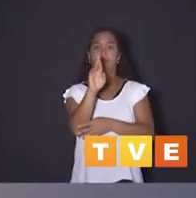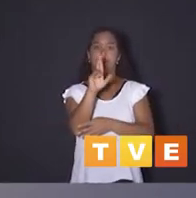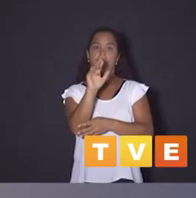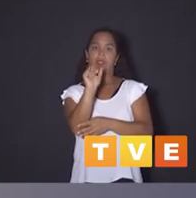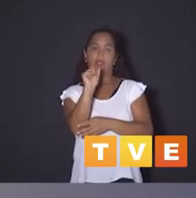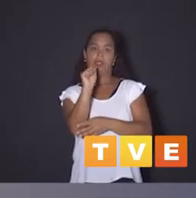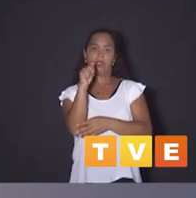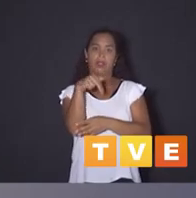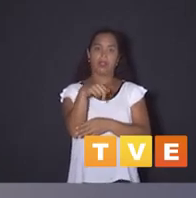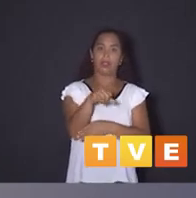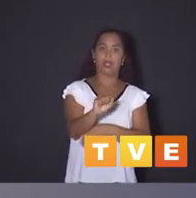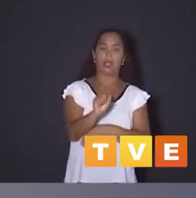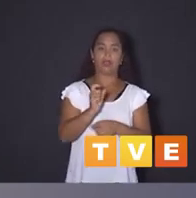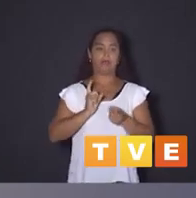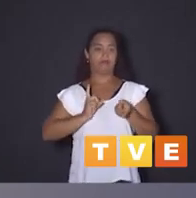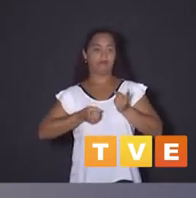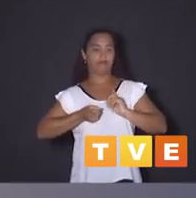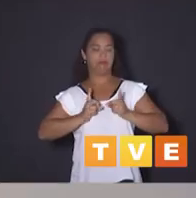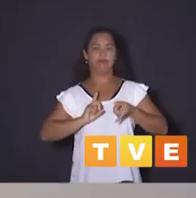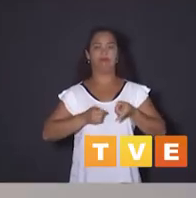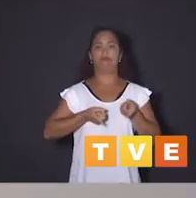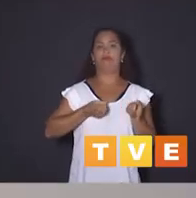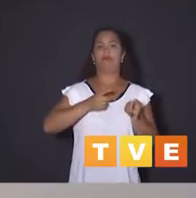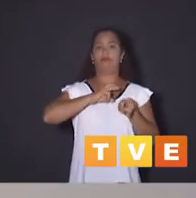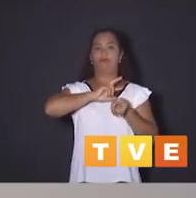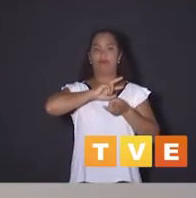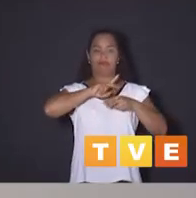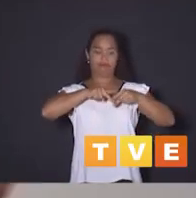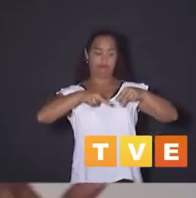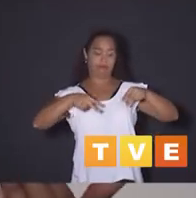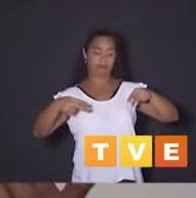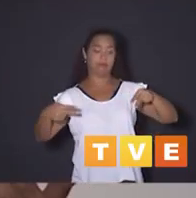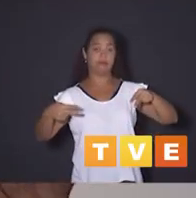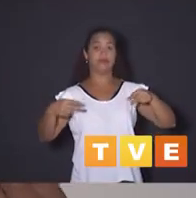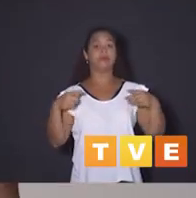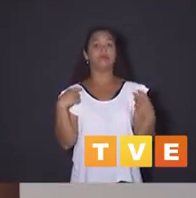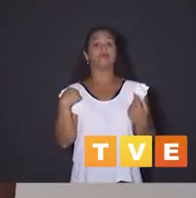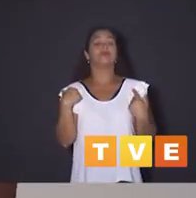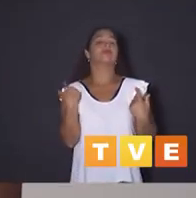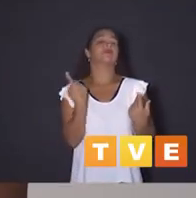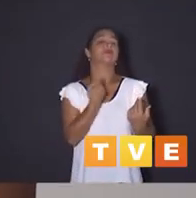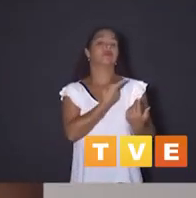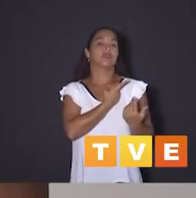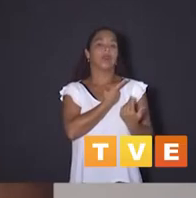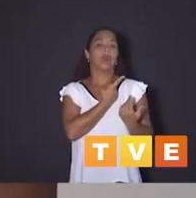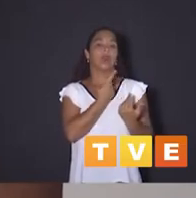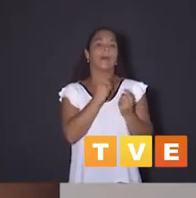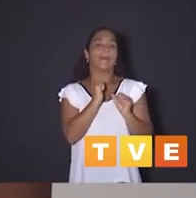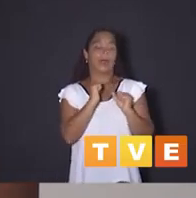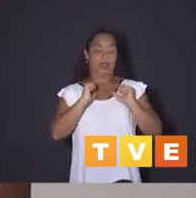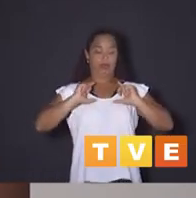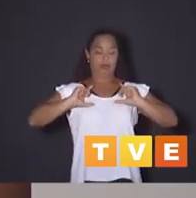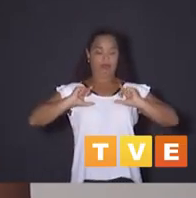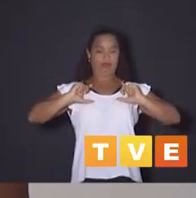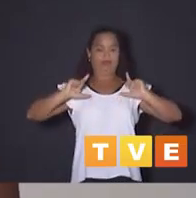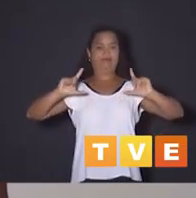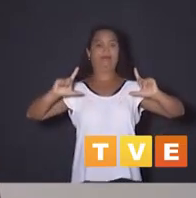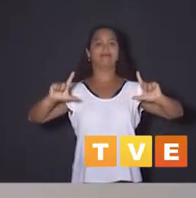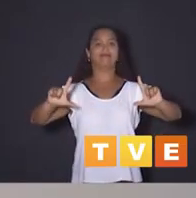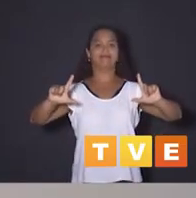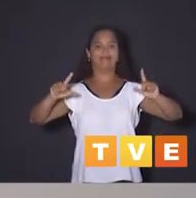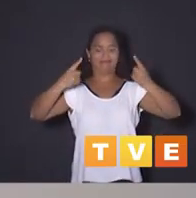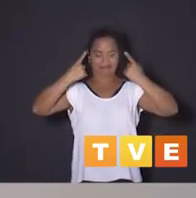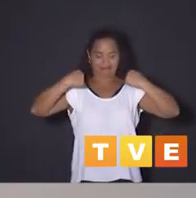travestis drag kings dentre outras expressões de gênero até que ponto determinados aparências e determinadas